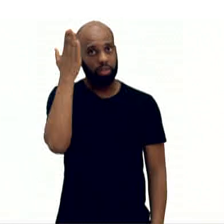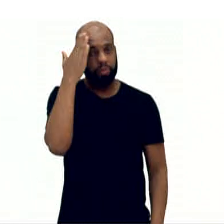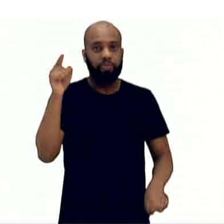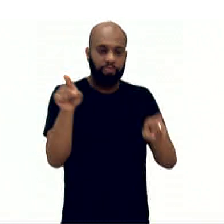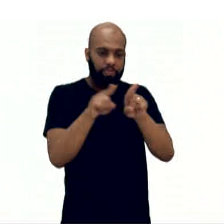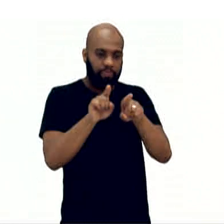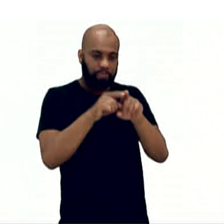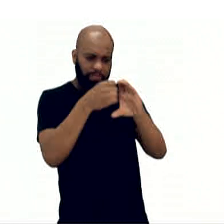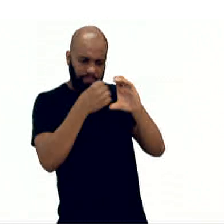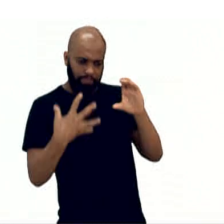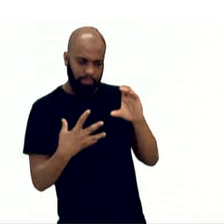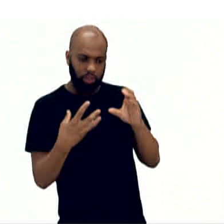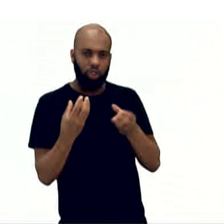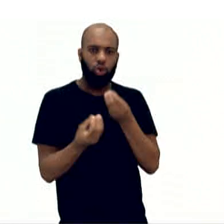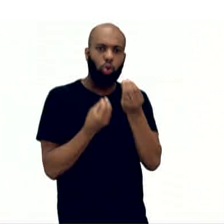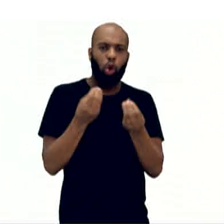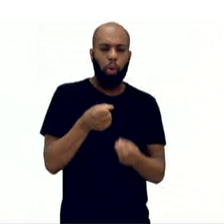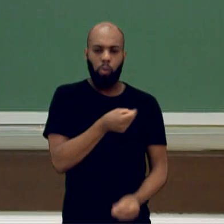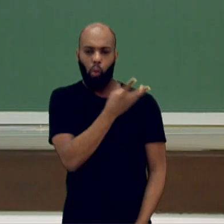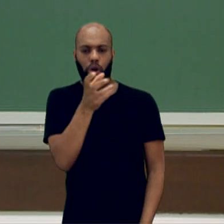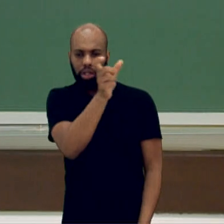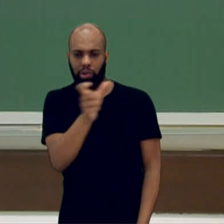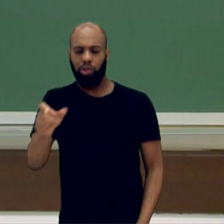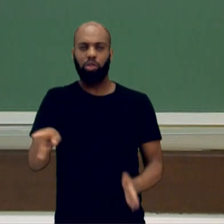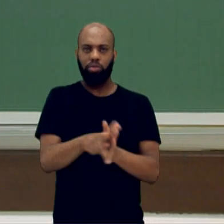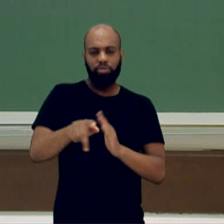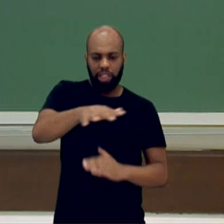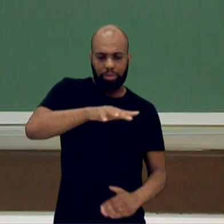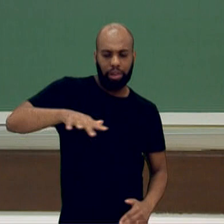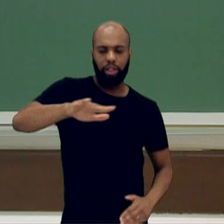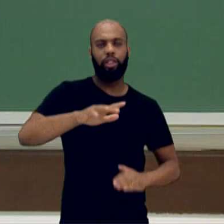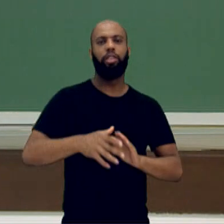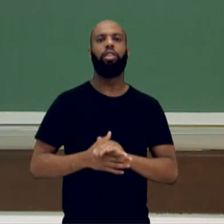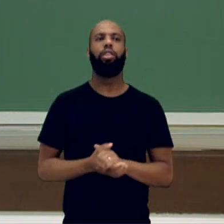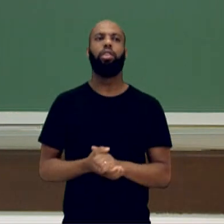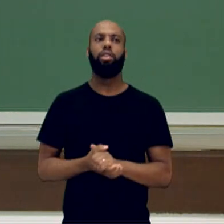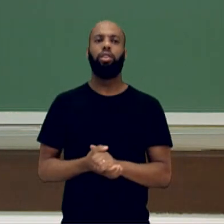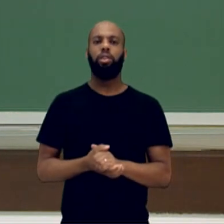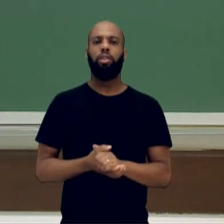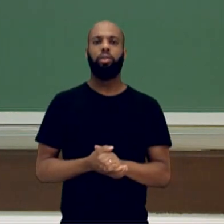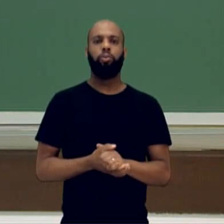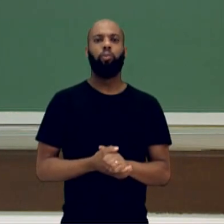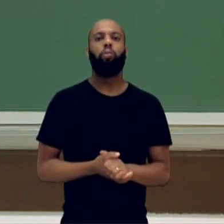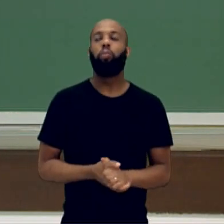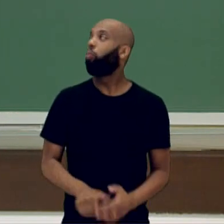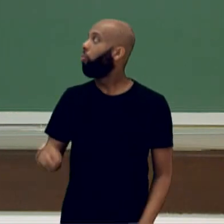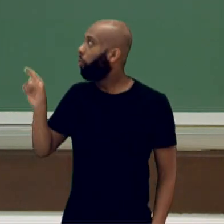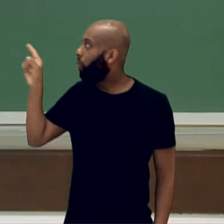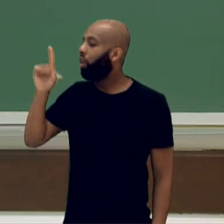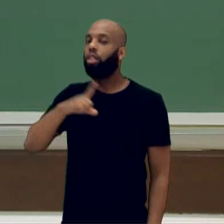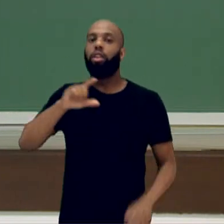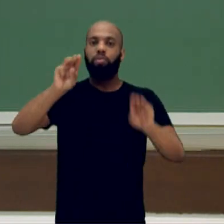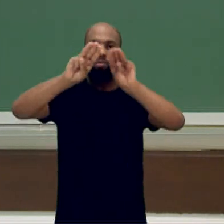dessa característica, dessa concentração urbana ali, né? E aí nós vamos ter